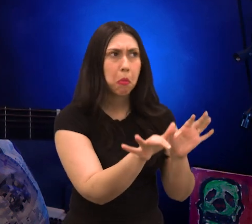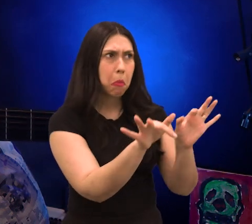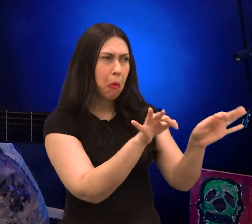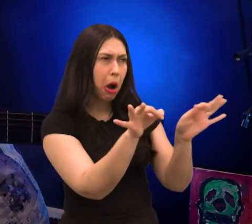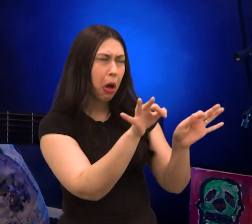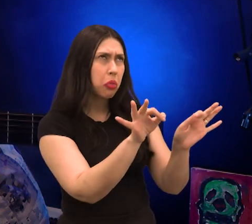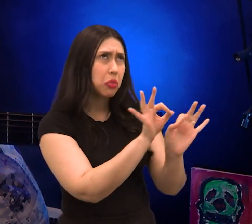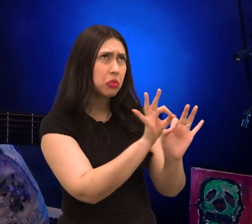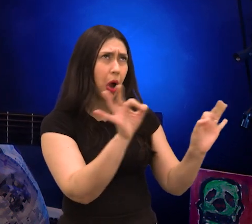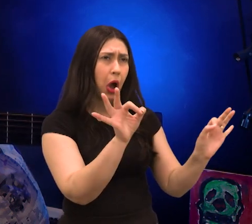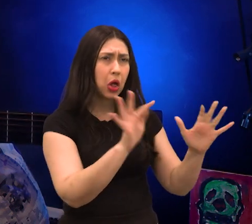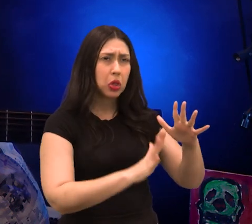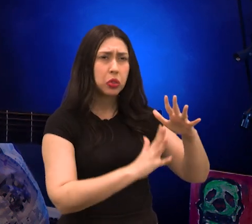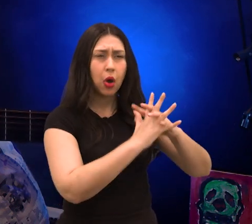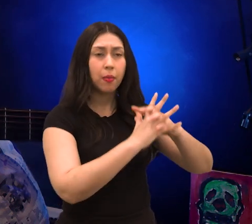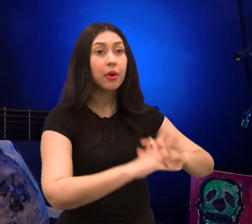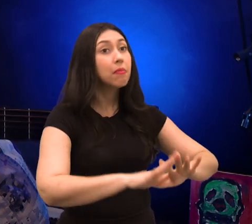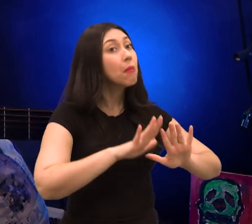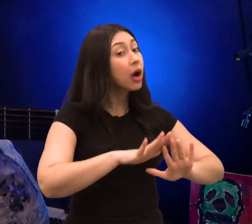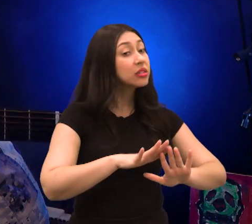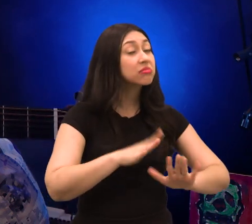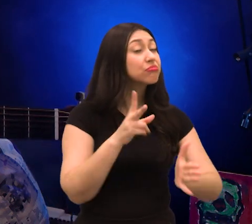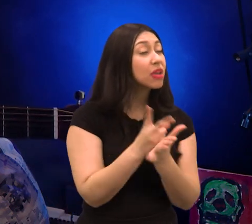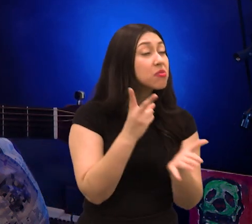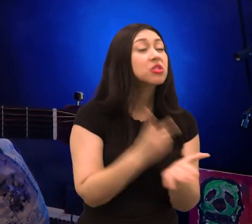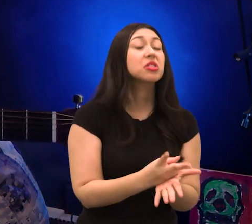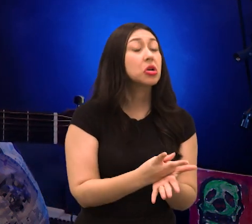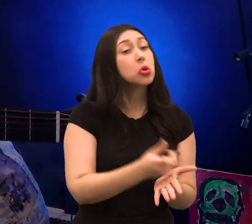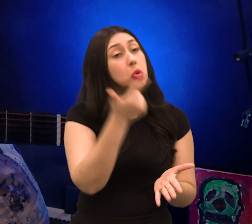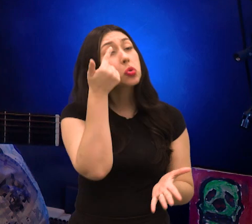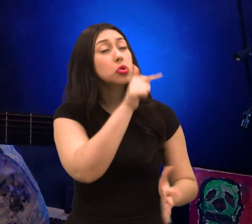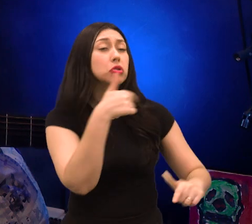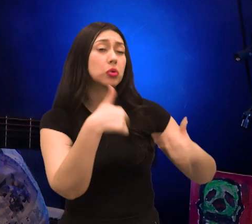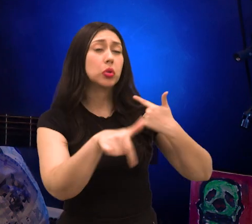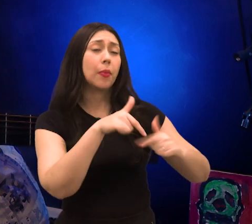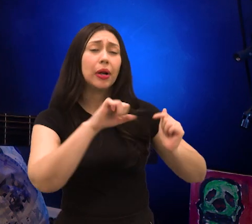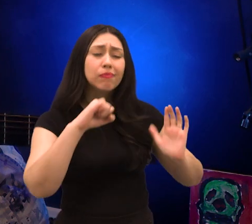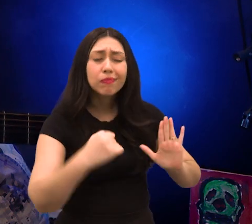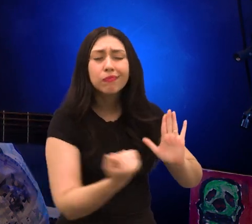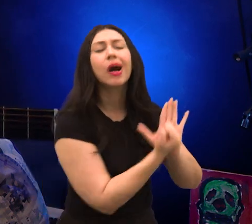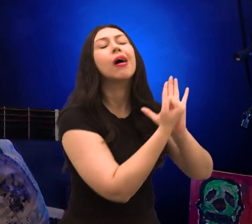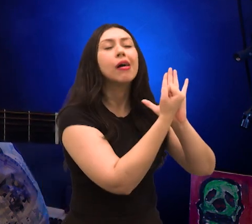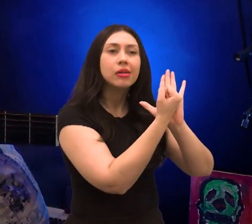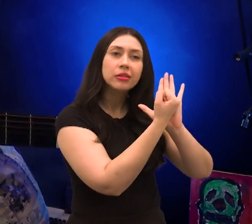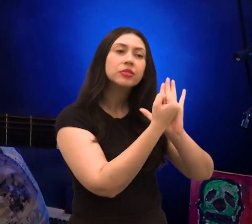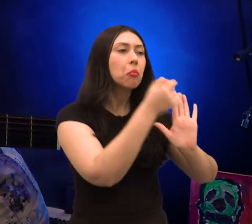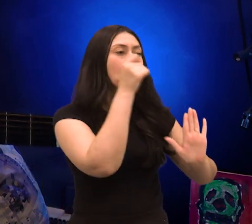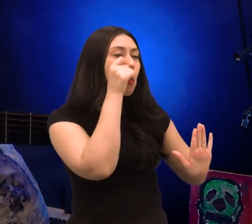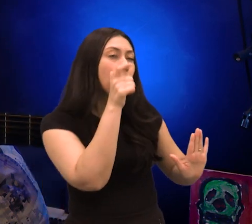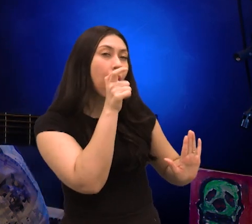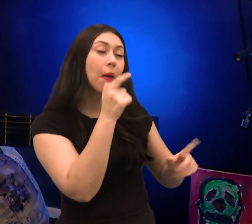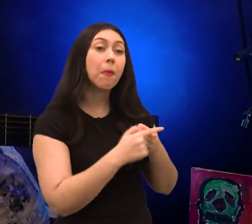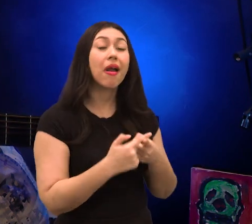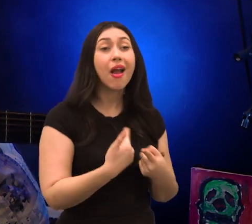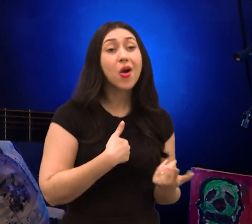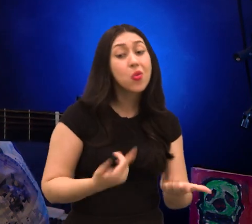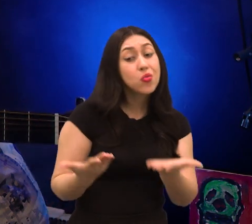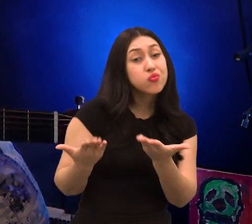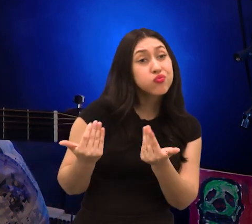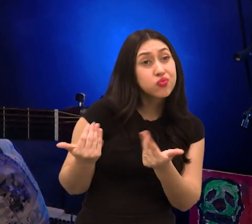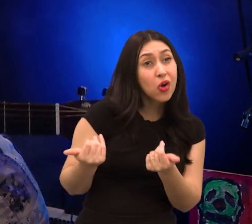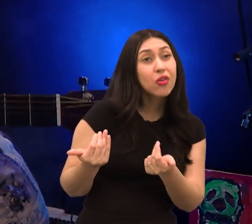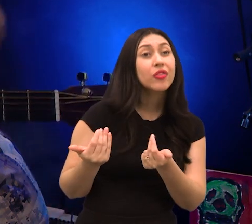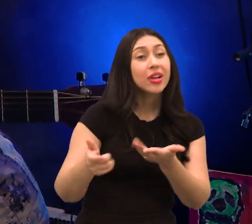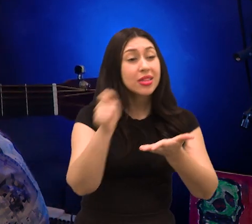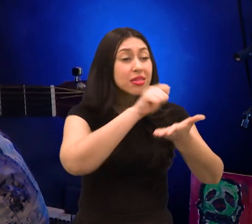para poder fazer grandes produções, mas o que a gente fez foi muito marcante. O primeiro trabalho foi muito legal, né? Canções interessantes, até porque eu era